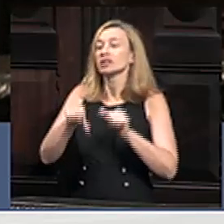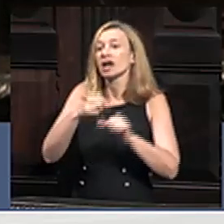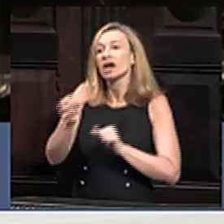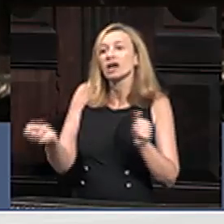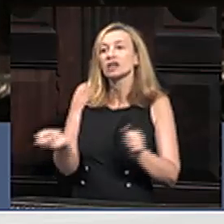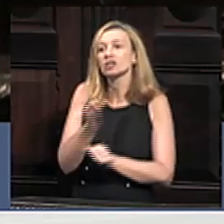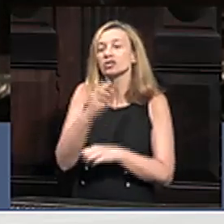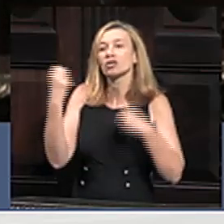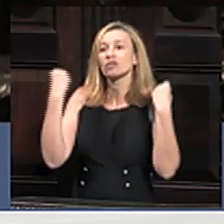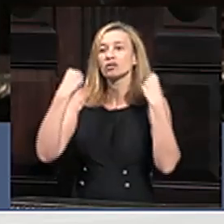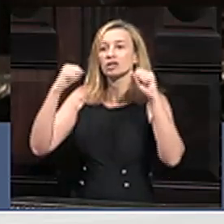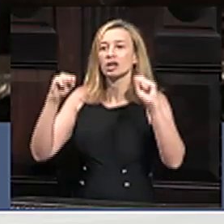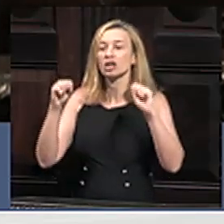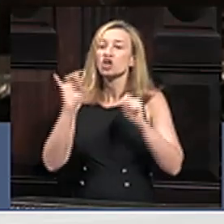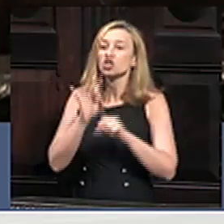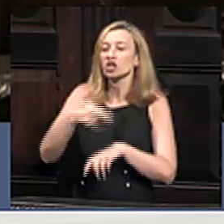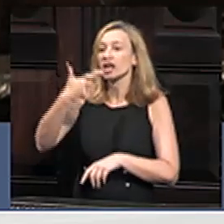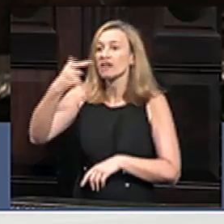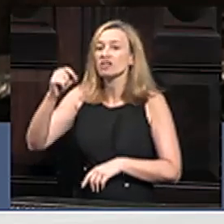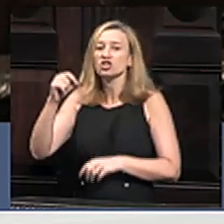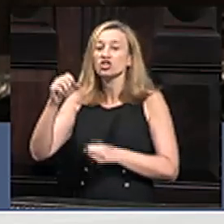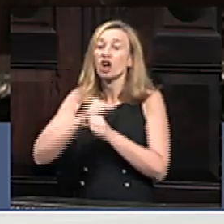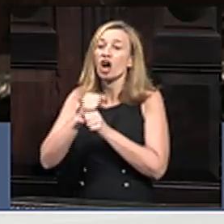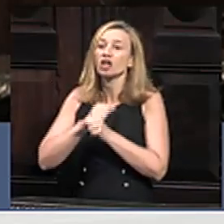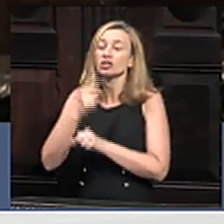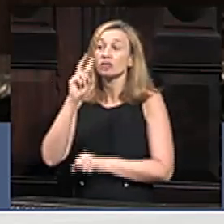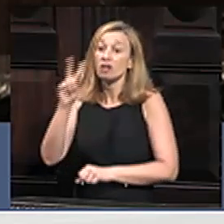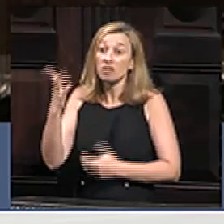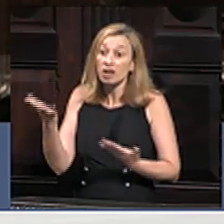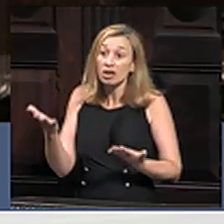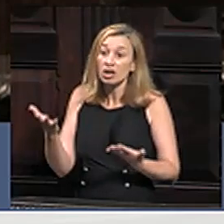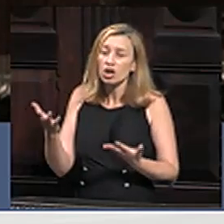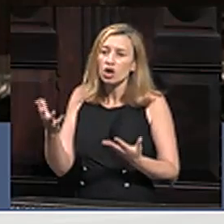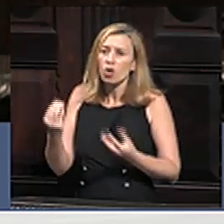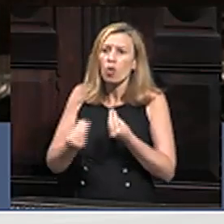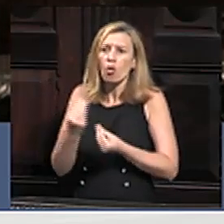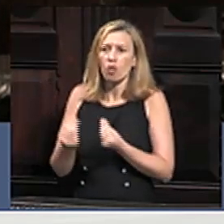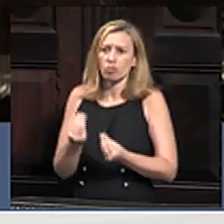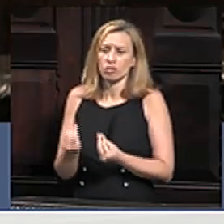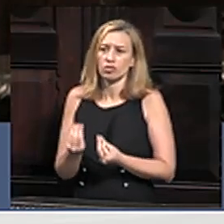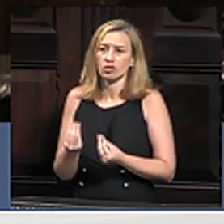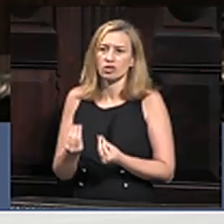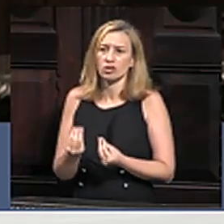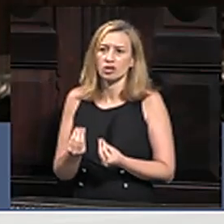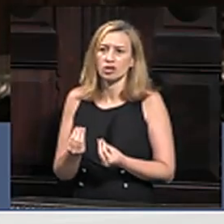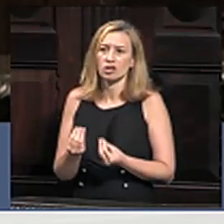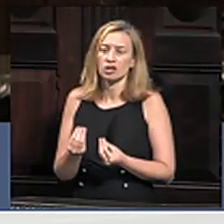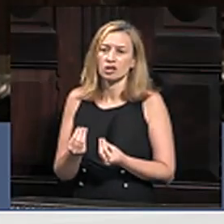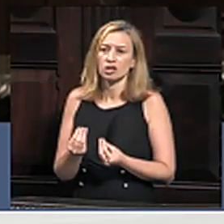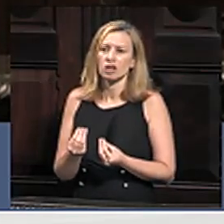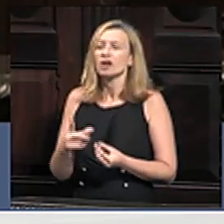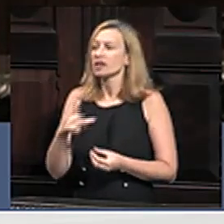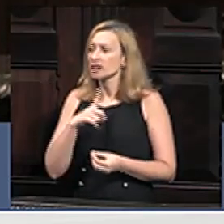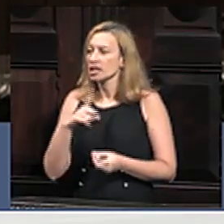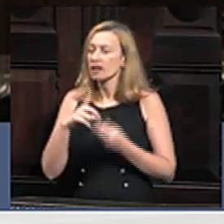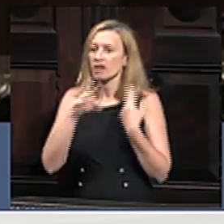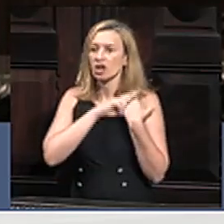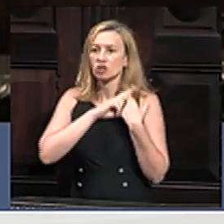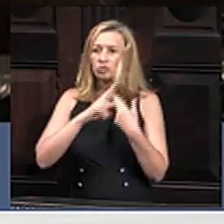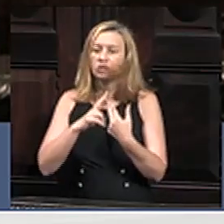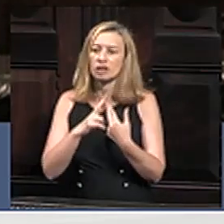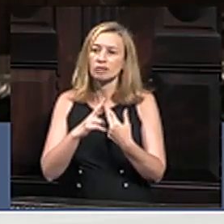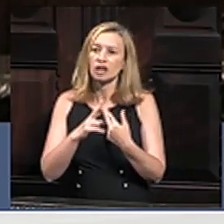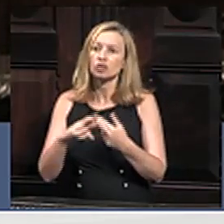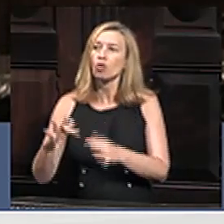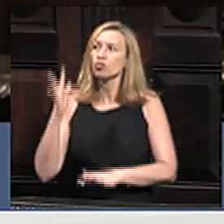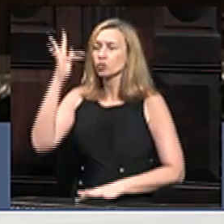percebidos daqui a 20 anos. Ora, eles não podem dizer que eles têm uma responsabilidade com o